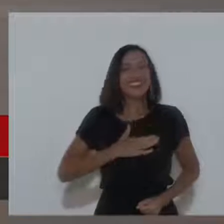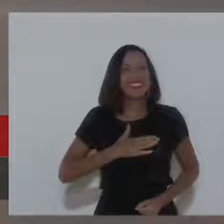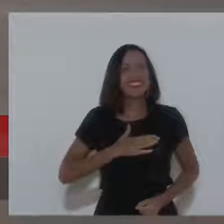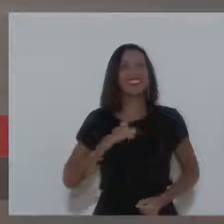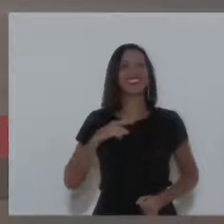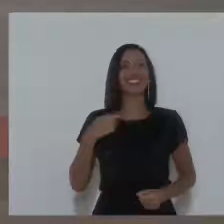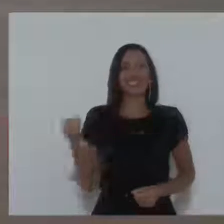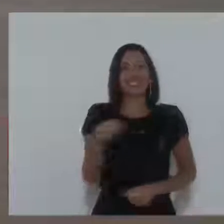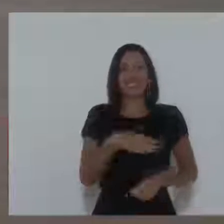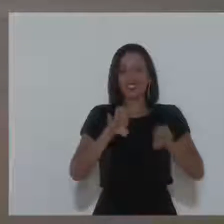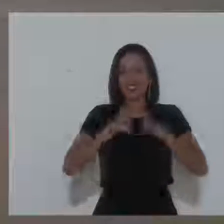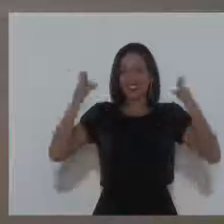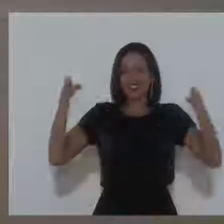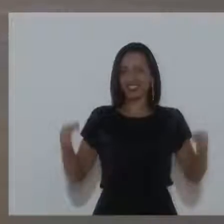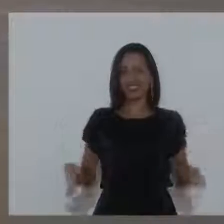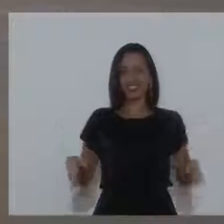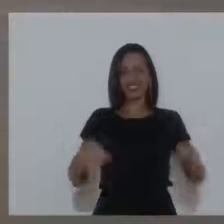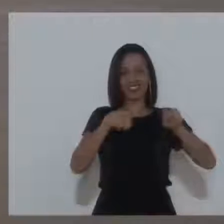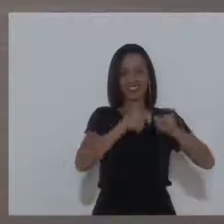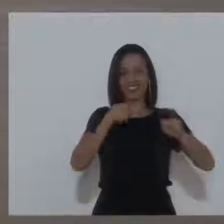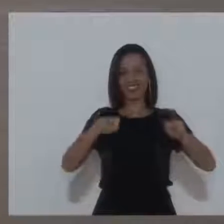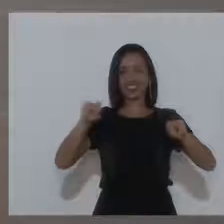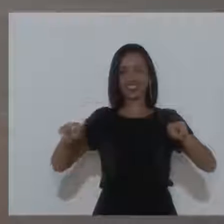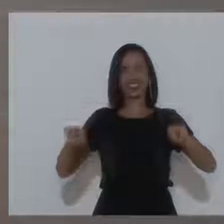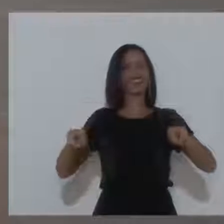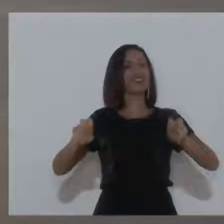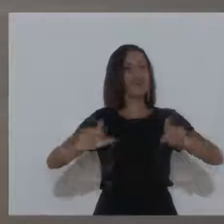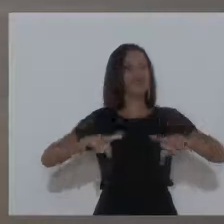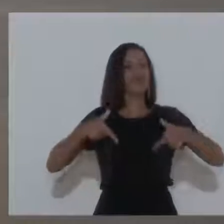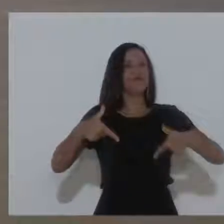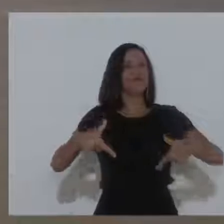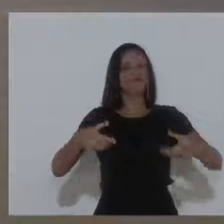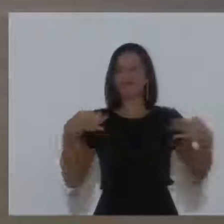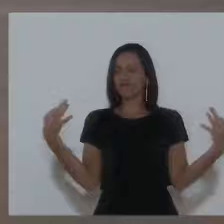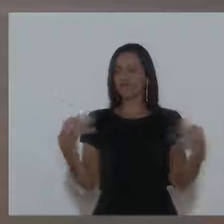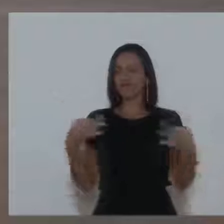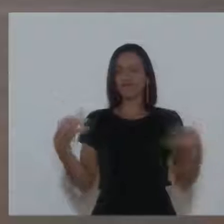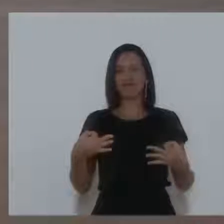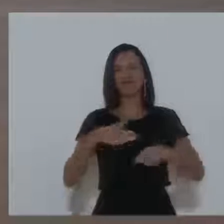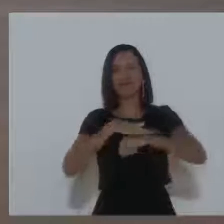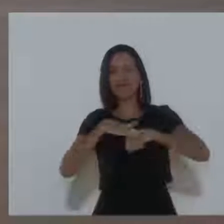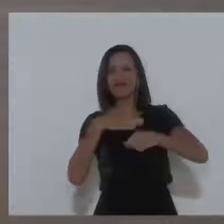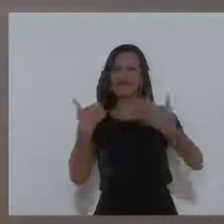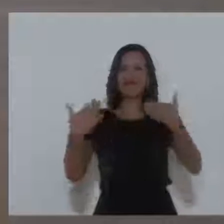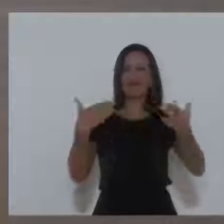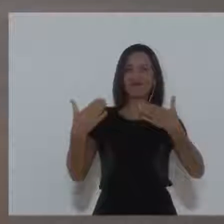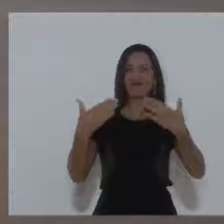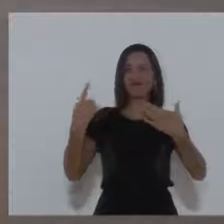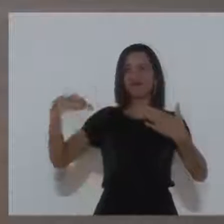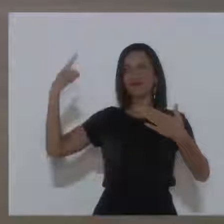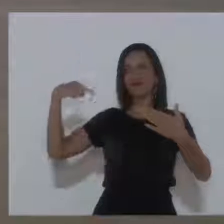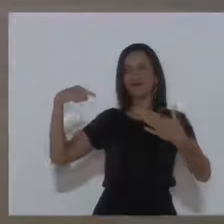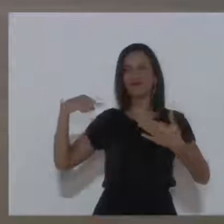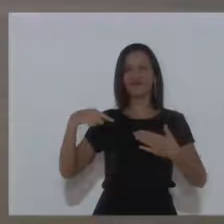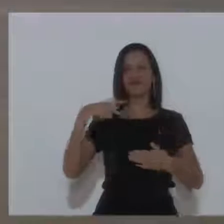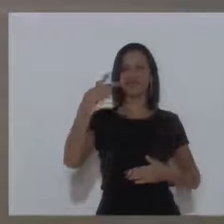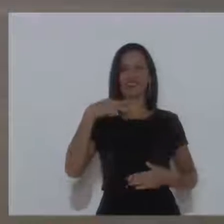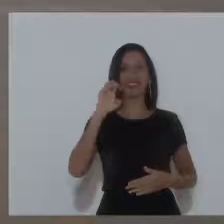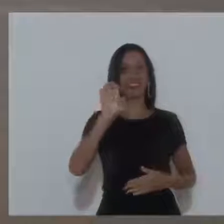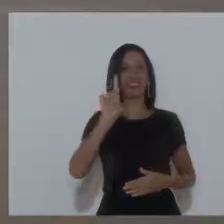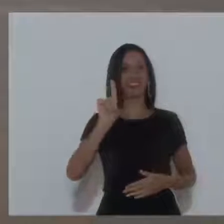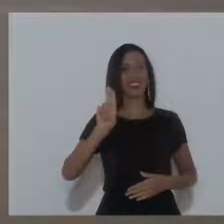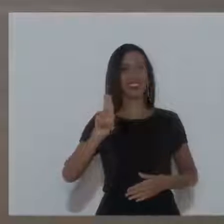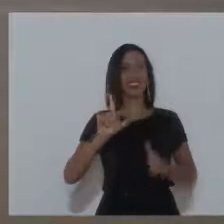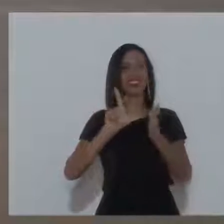à nova mesa bons trabalhos, né? Eu tive conversando com o vereador Edu na sexta-feira, um pouquinho após